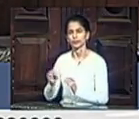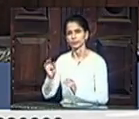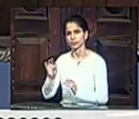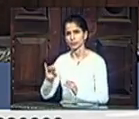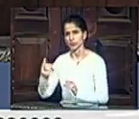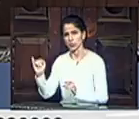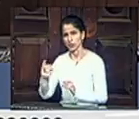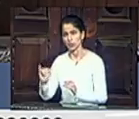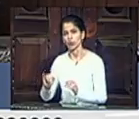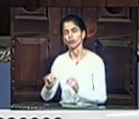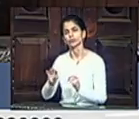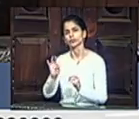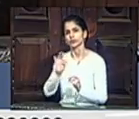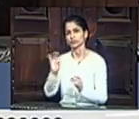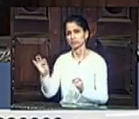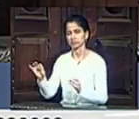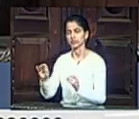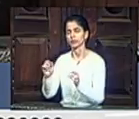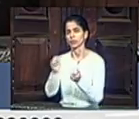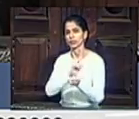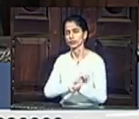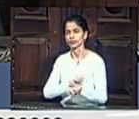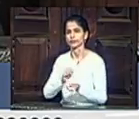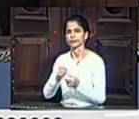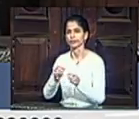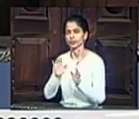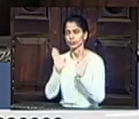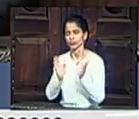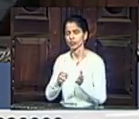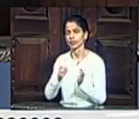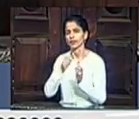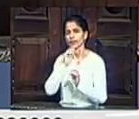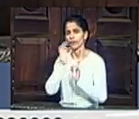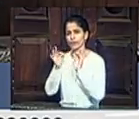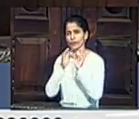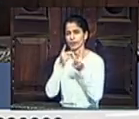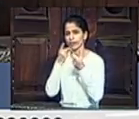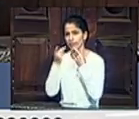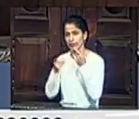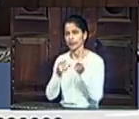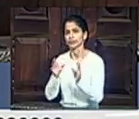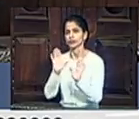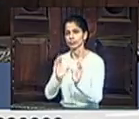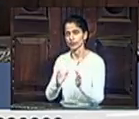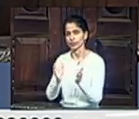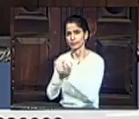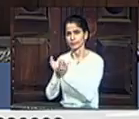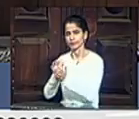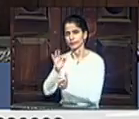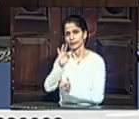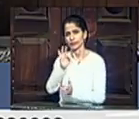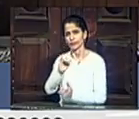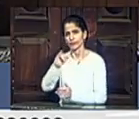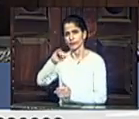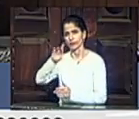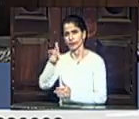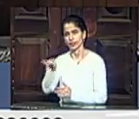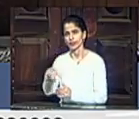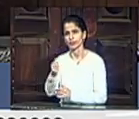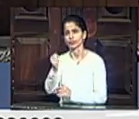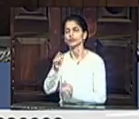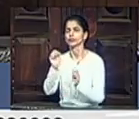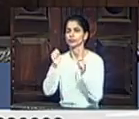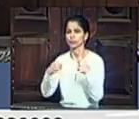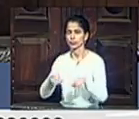do deputado Luiz Paulo. Já comuniquei e falei isso com a direção da Firjan e do governo, para que a gente faça